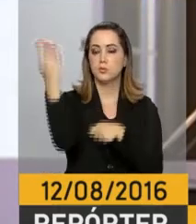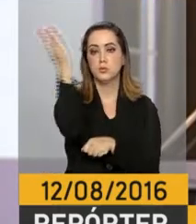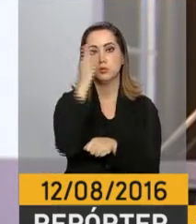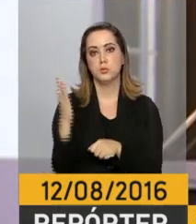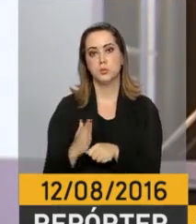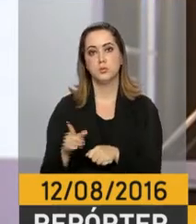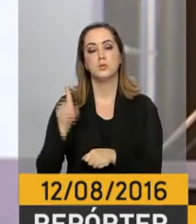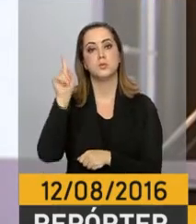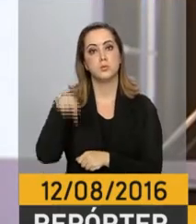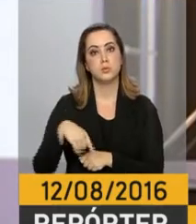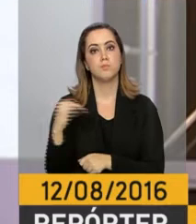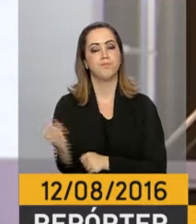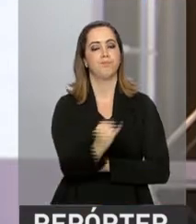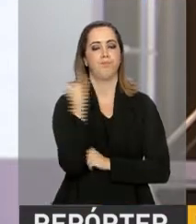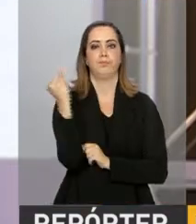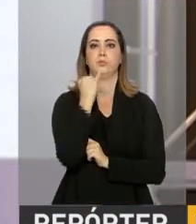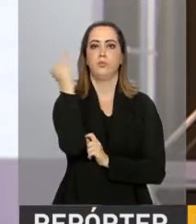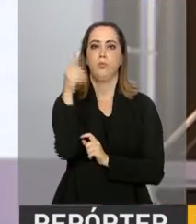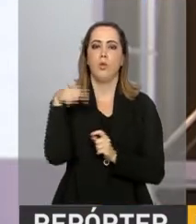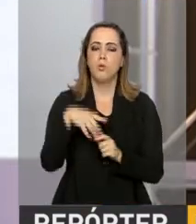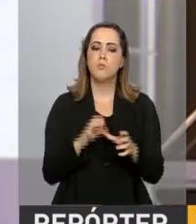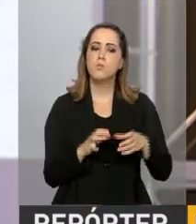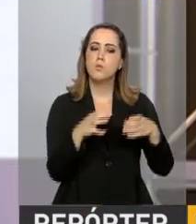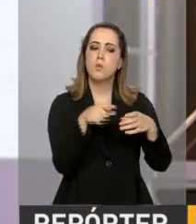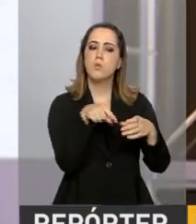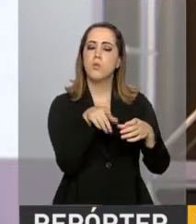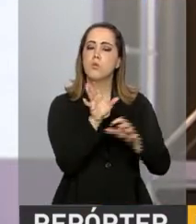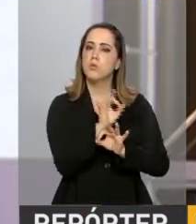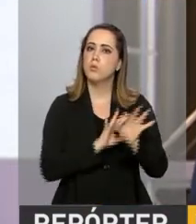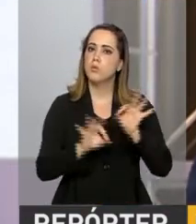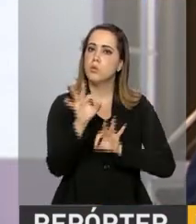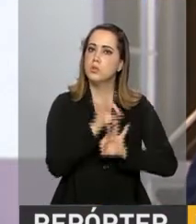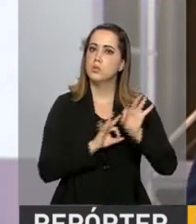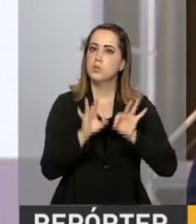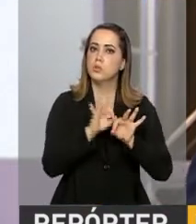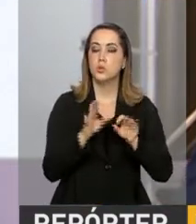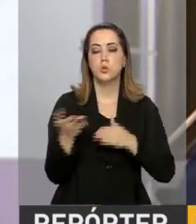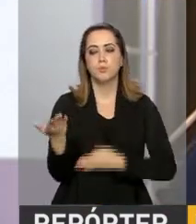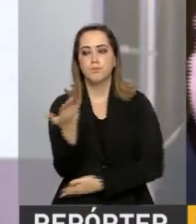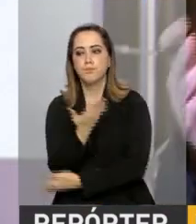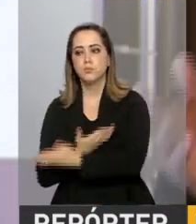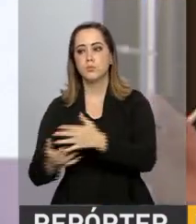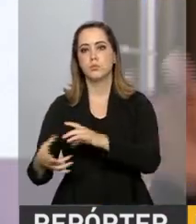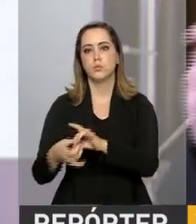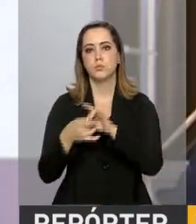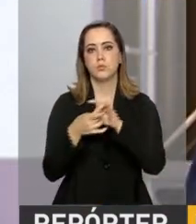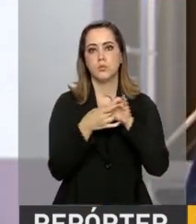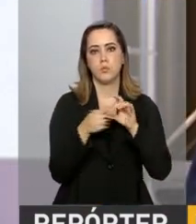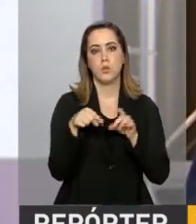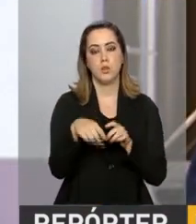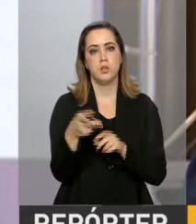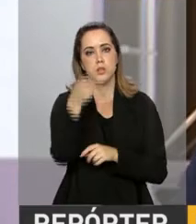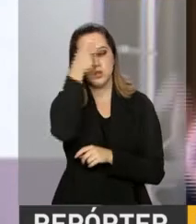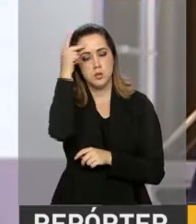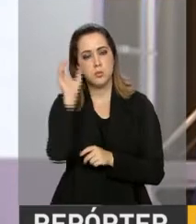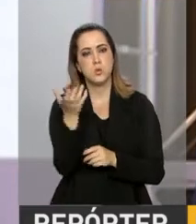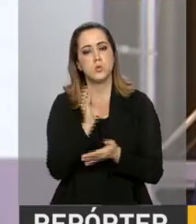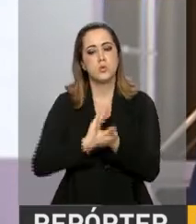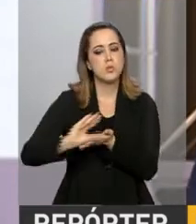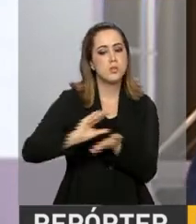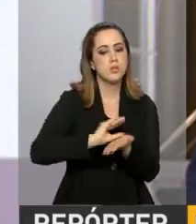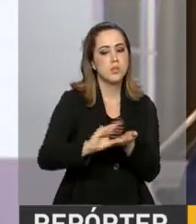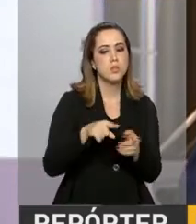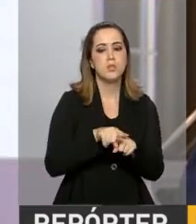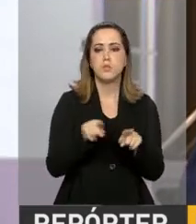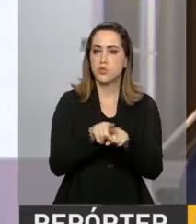fundamental que o sistema financeiro exerça sua função clássica de intermediador entre poupadores e investidores, alocando